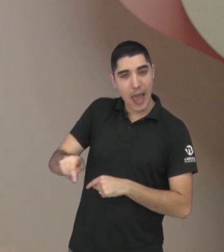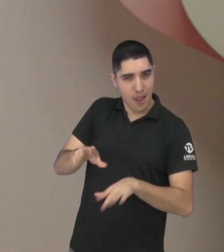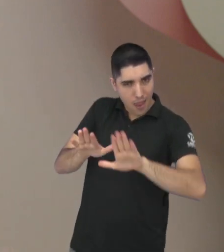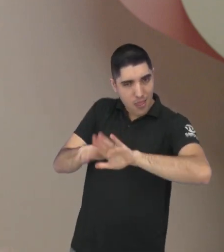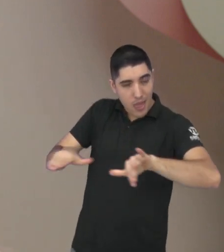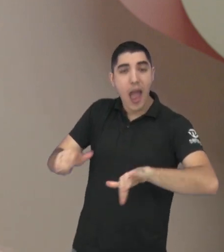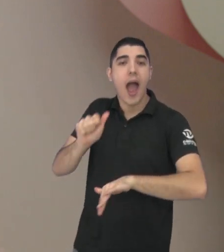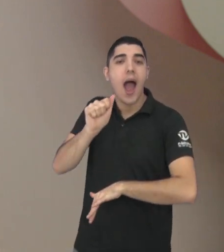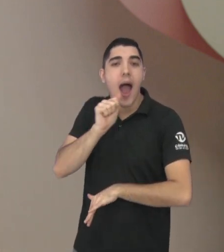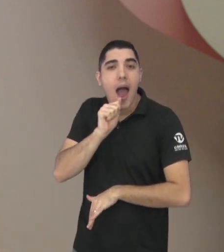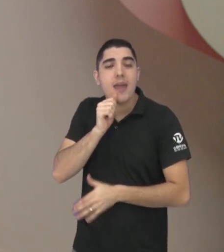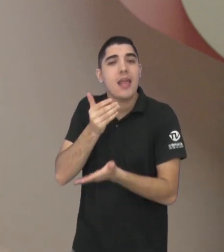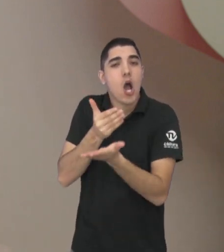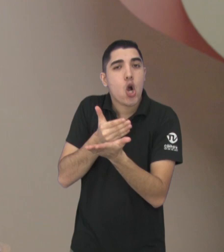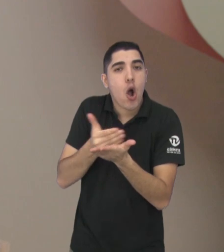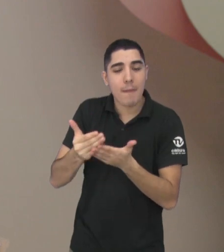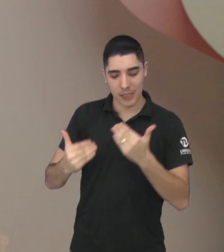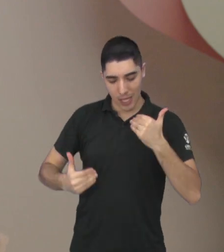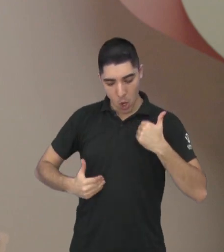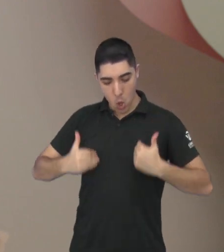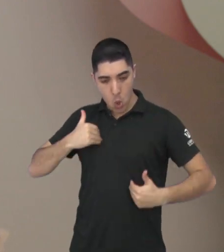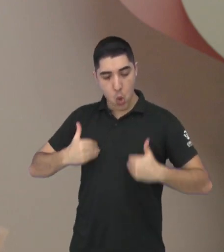das crianças está em processo de